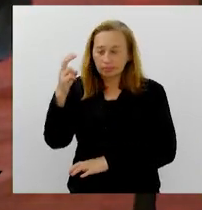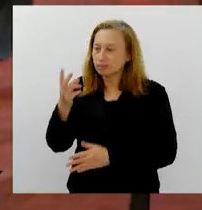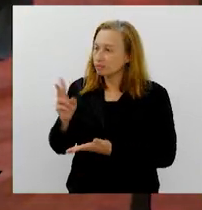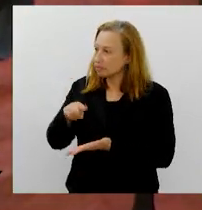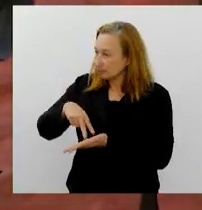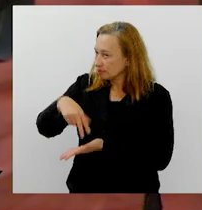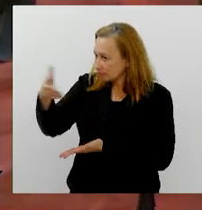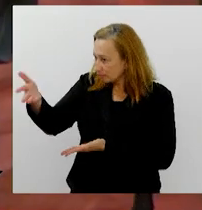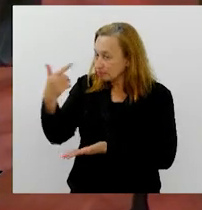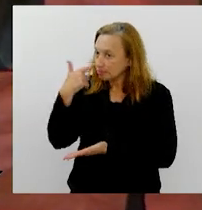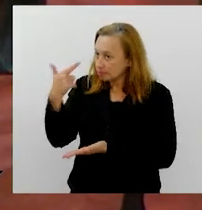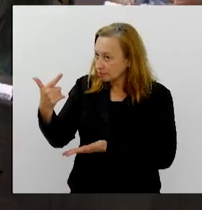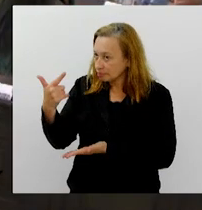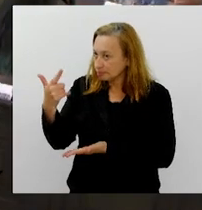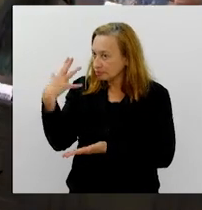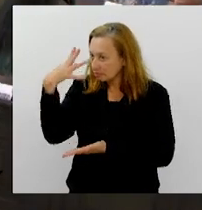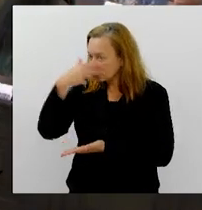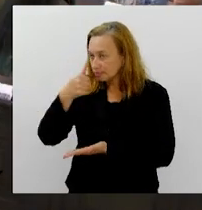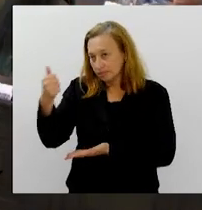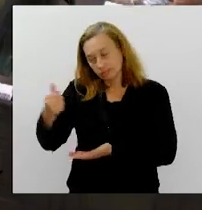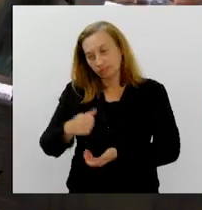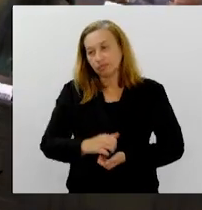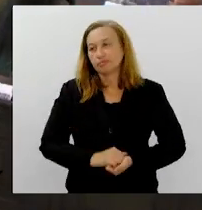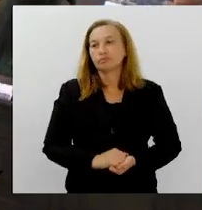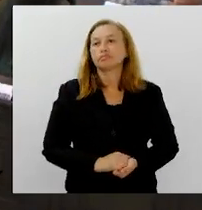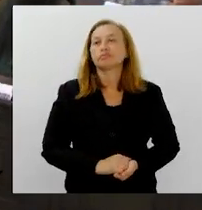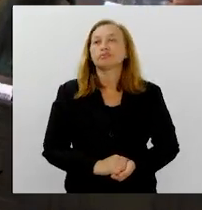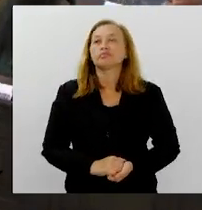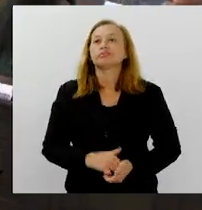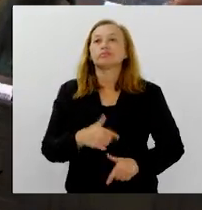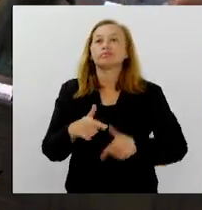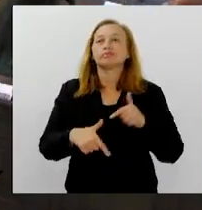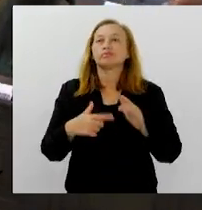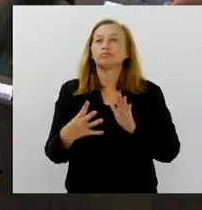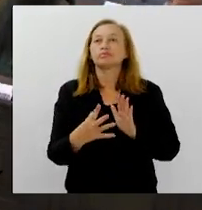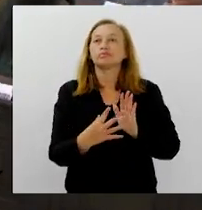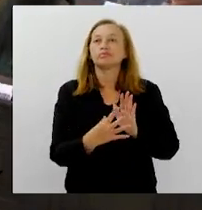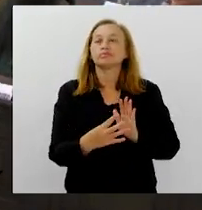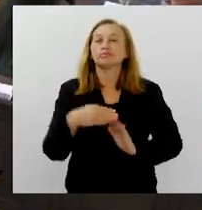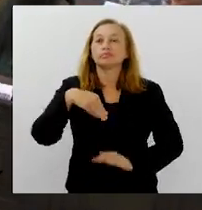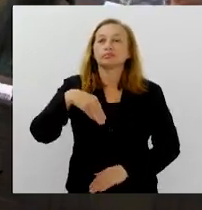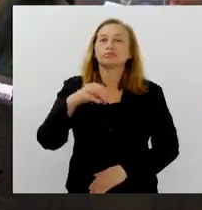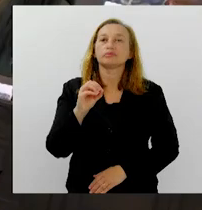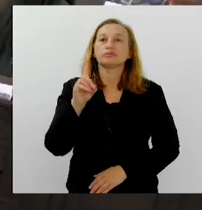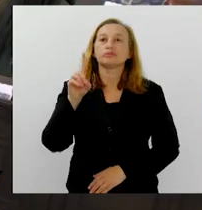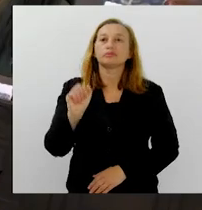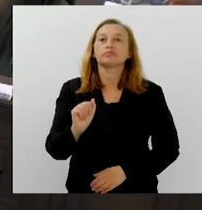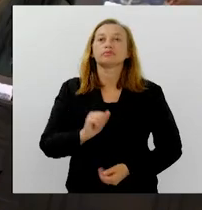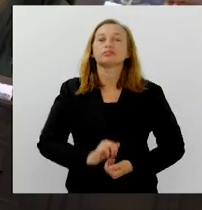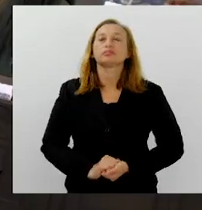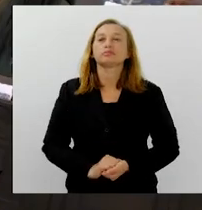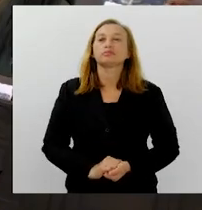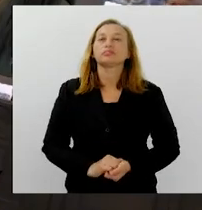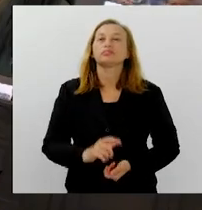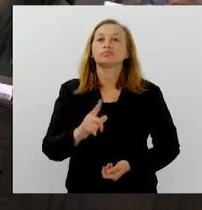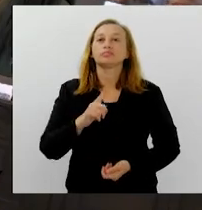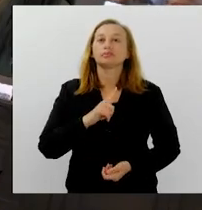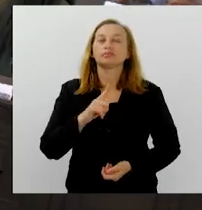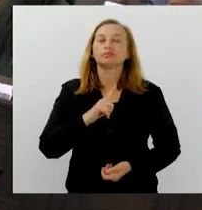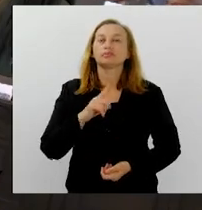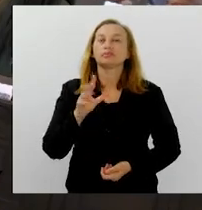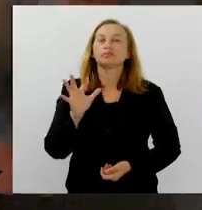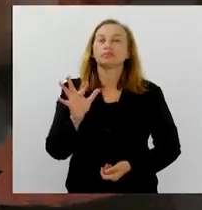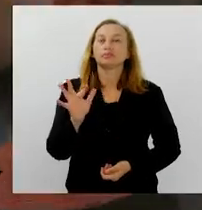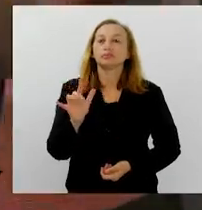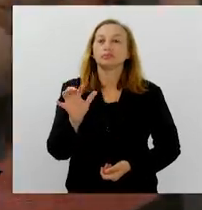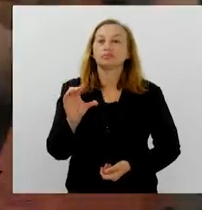Liana, para o povo ver como é que você é linda. E ela trabalha com moda. Ela tem uma